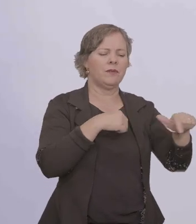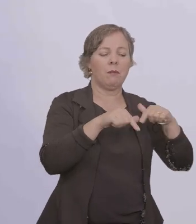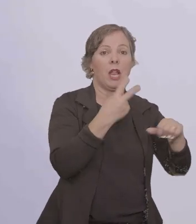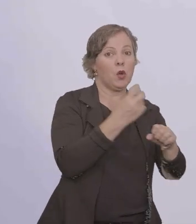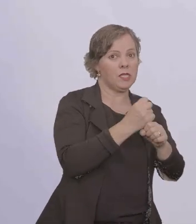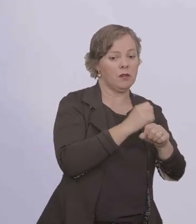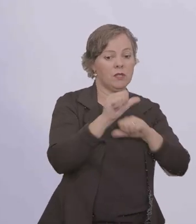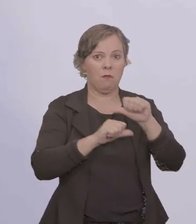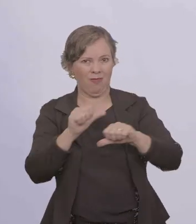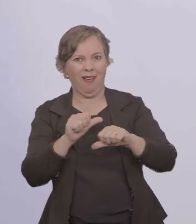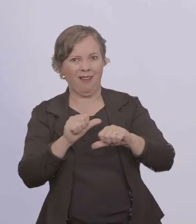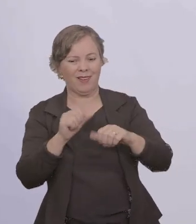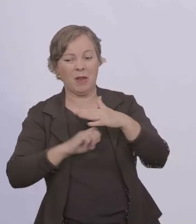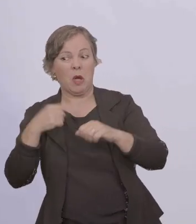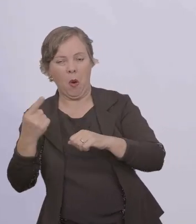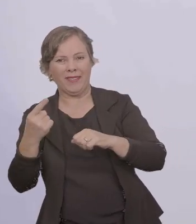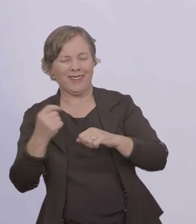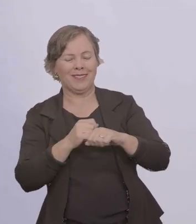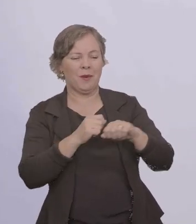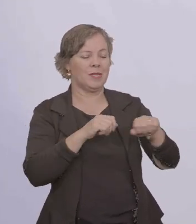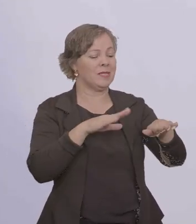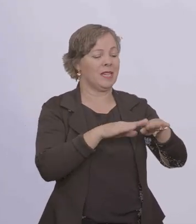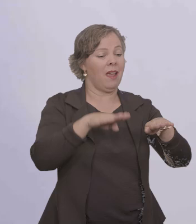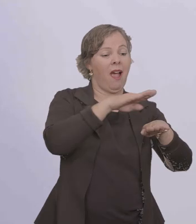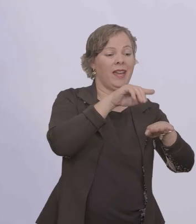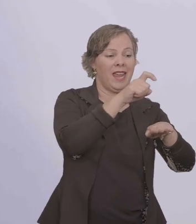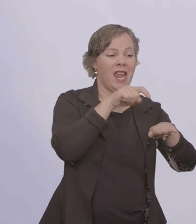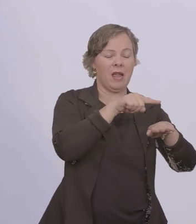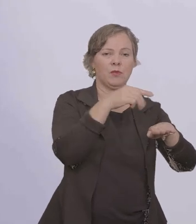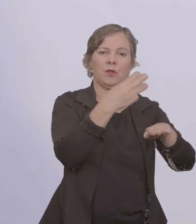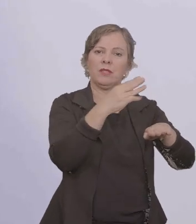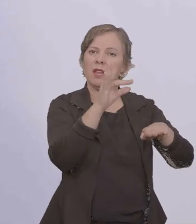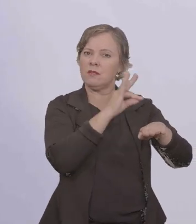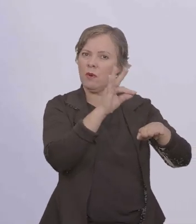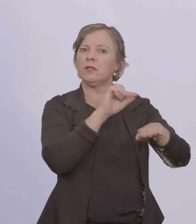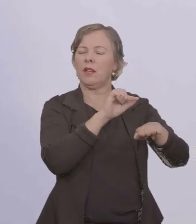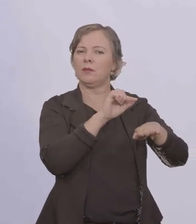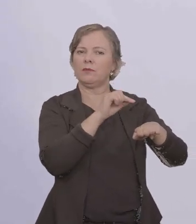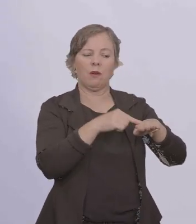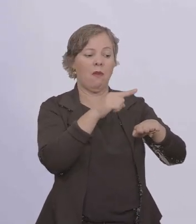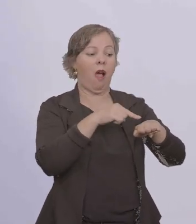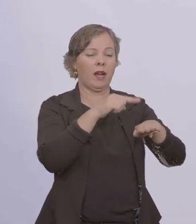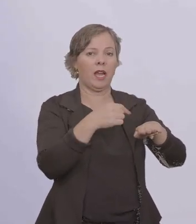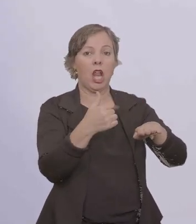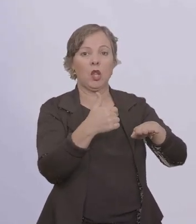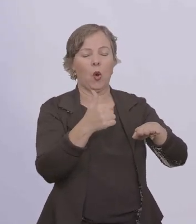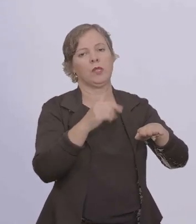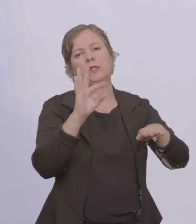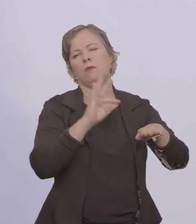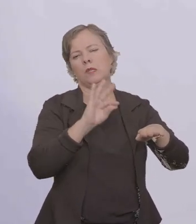mesma empresa, essa fatia na geração Y já cresce para 33%. Né? Então é um salto aí de quase